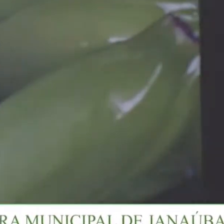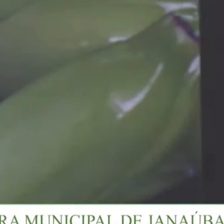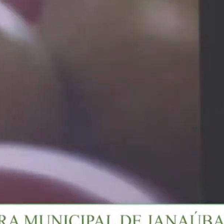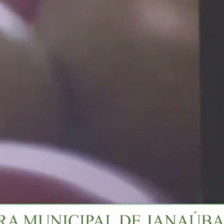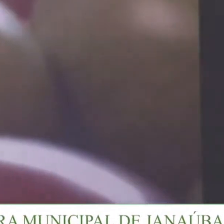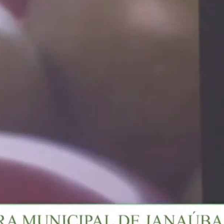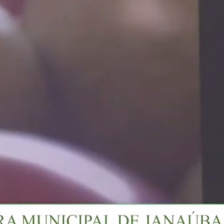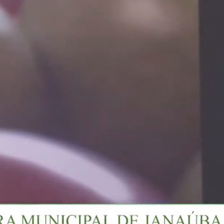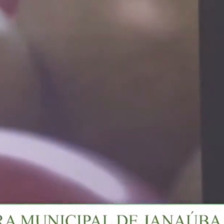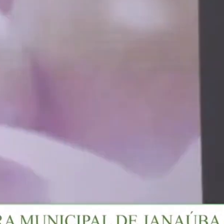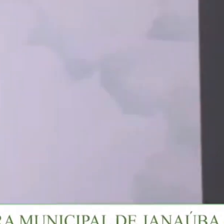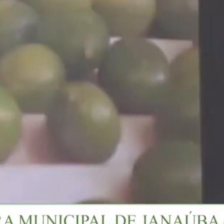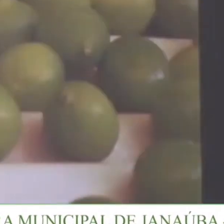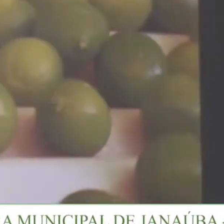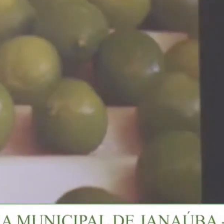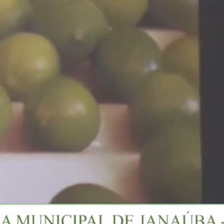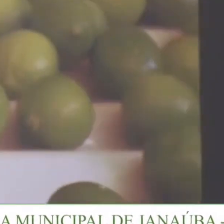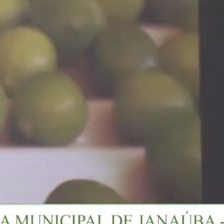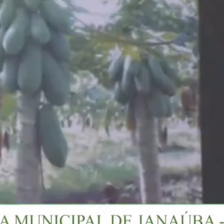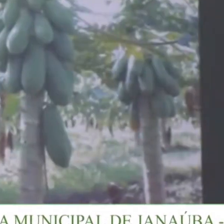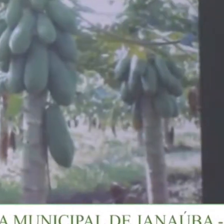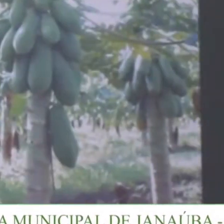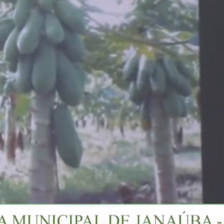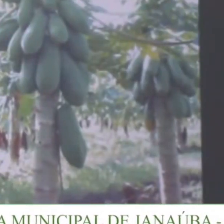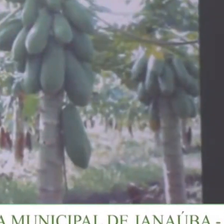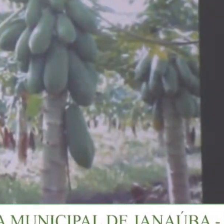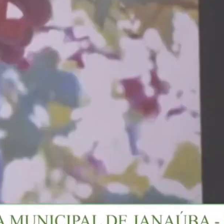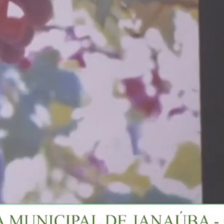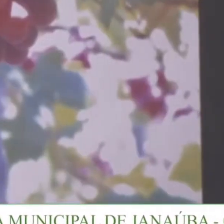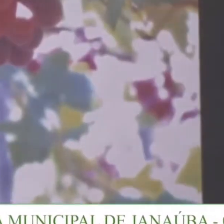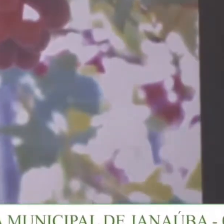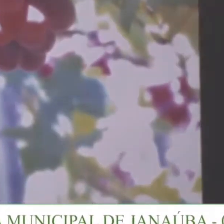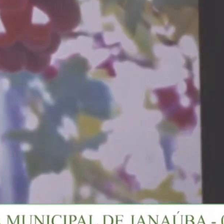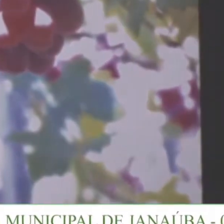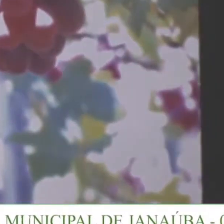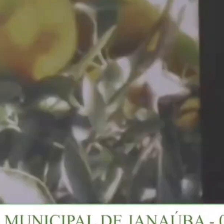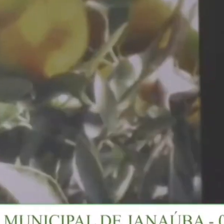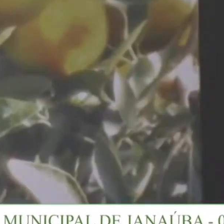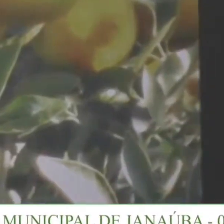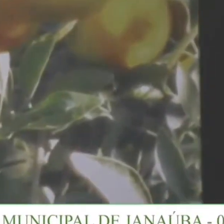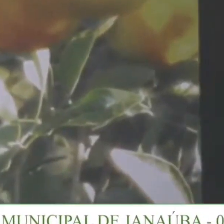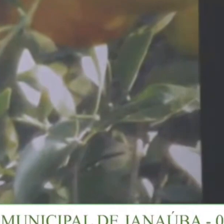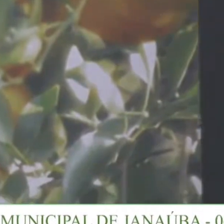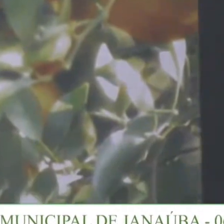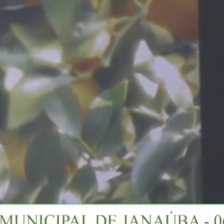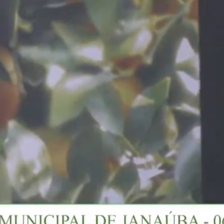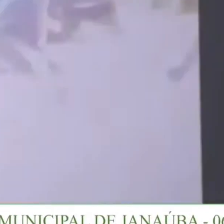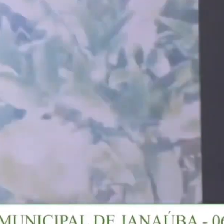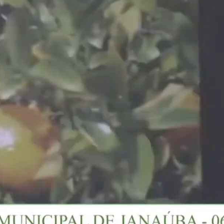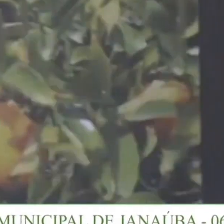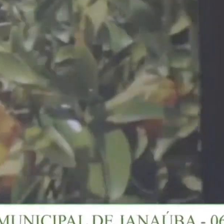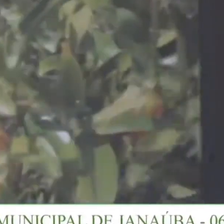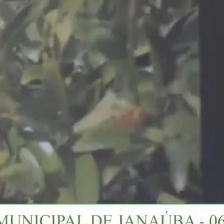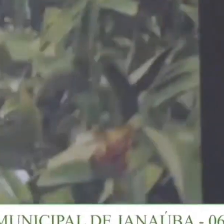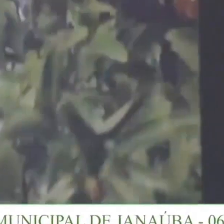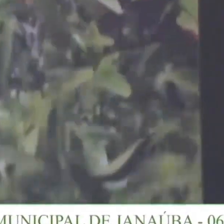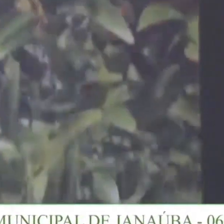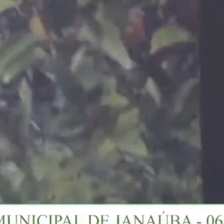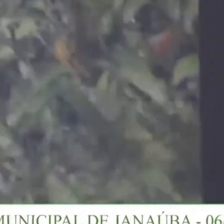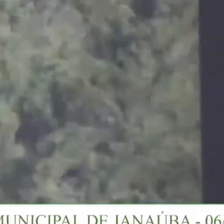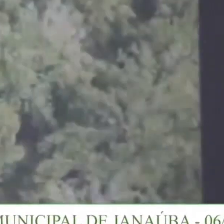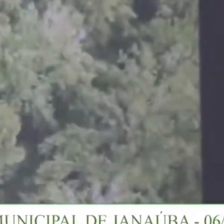Banana, manga, limão, mamão, uva e, em menor escala, laranja,